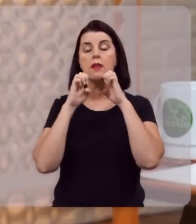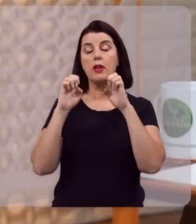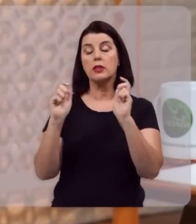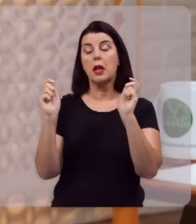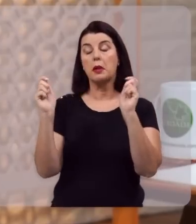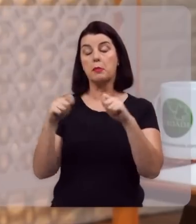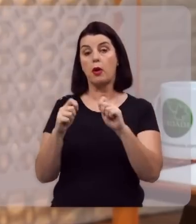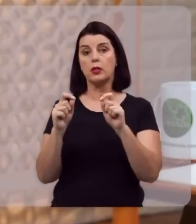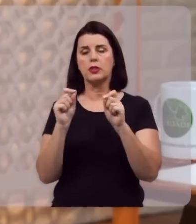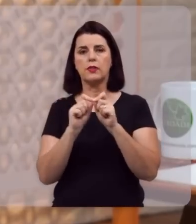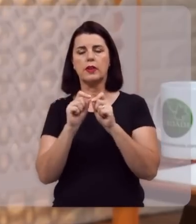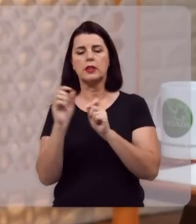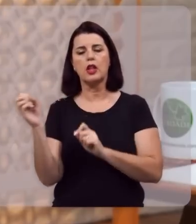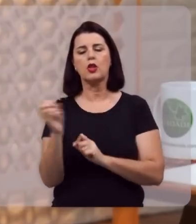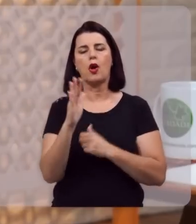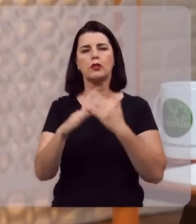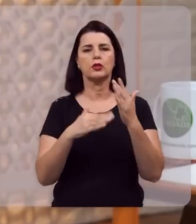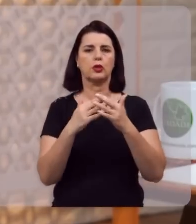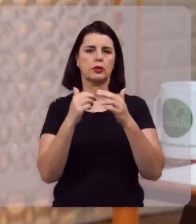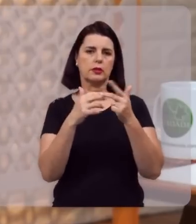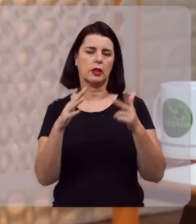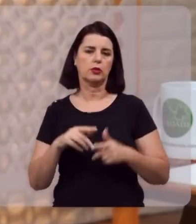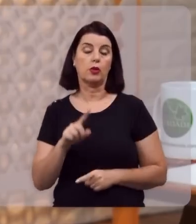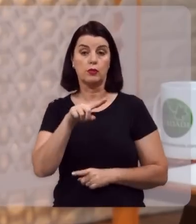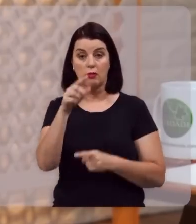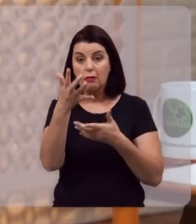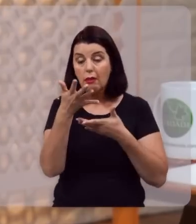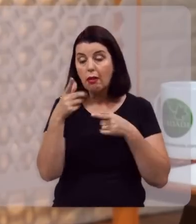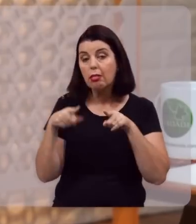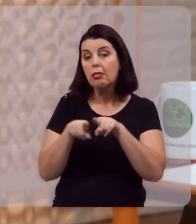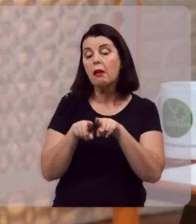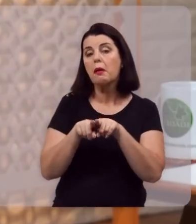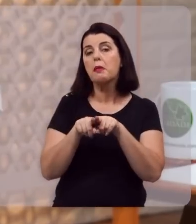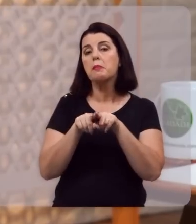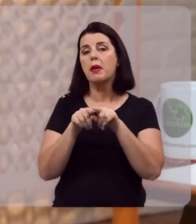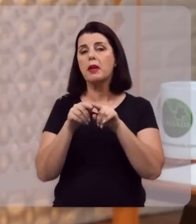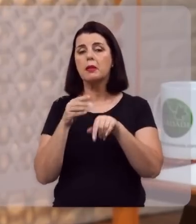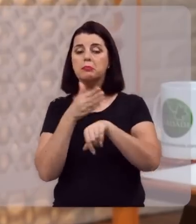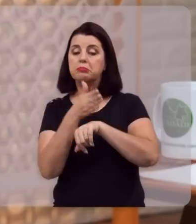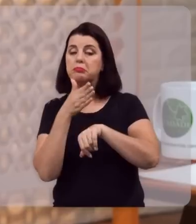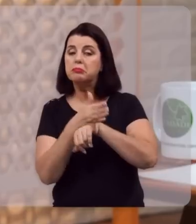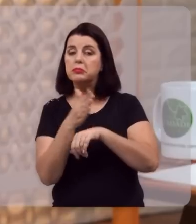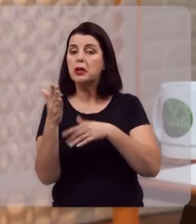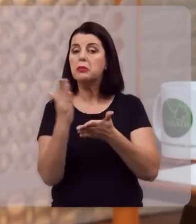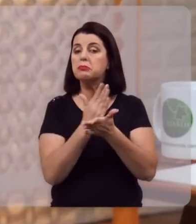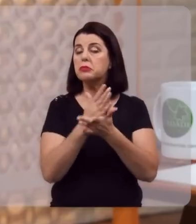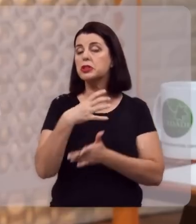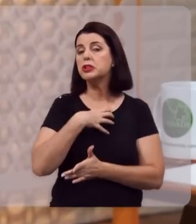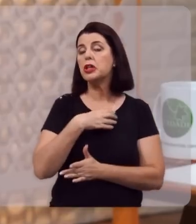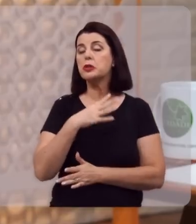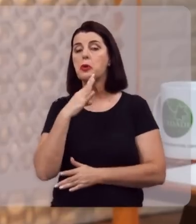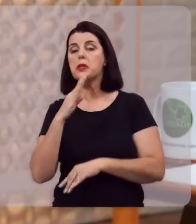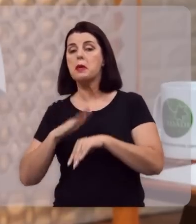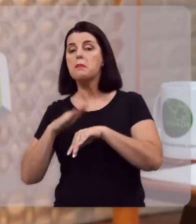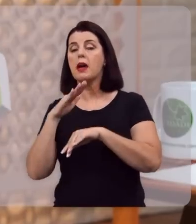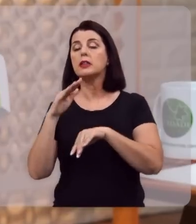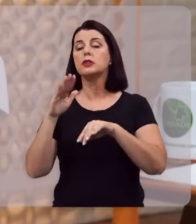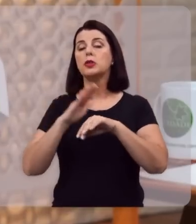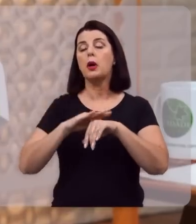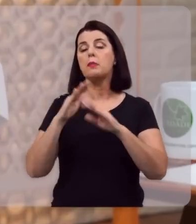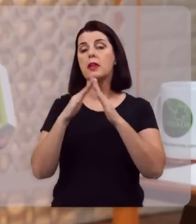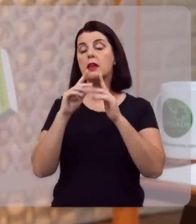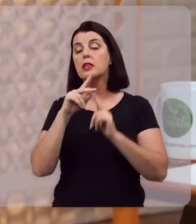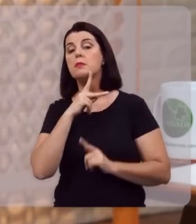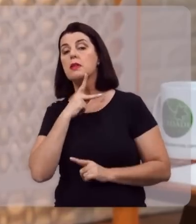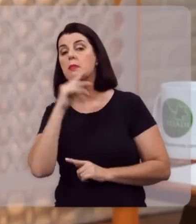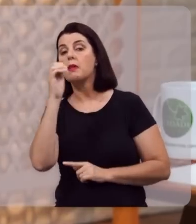Evangelho que é capaz de fazer novas todas as coisas. Se você quer também participar de alguma maneira, conhecer um pouquinho mais sobre a Igreja